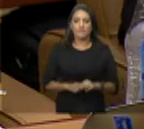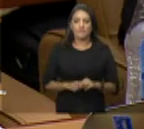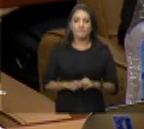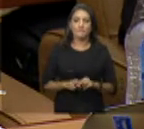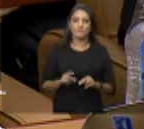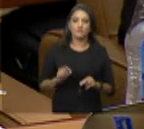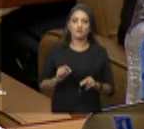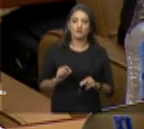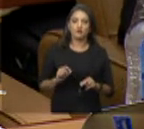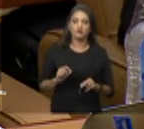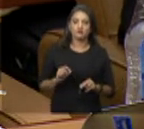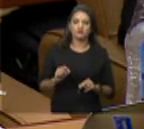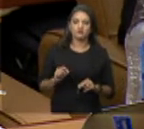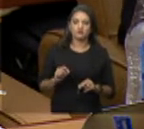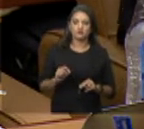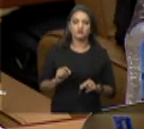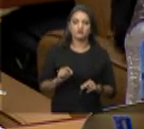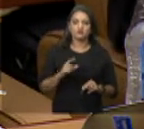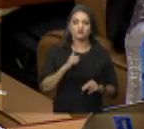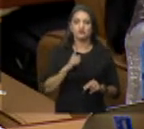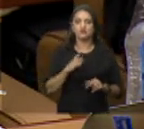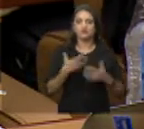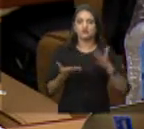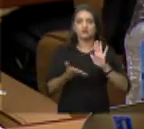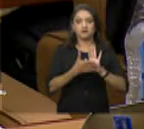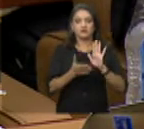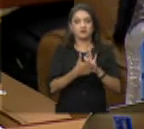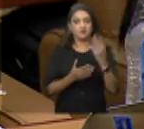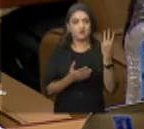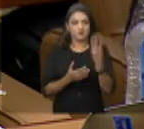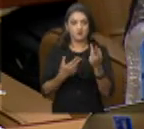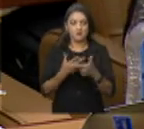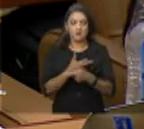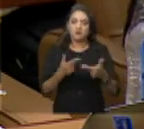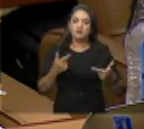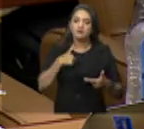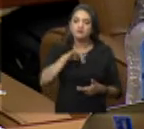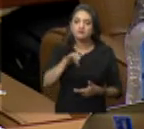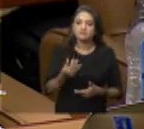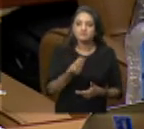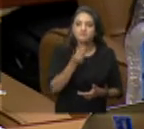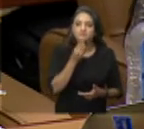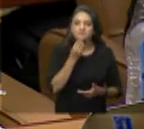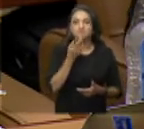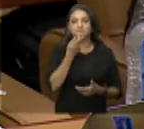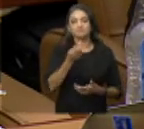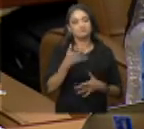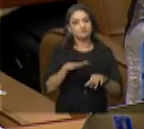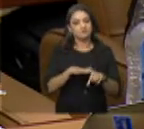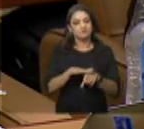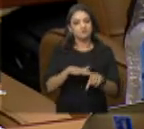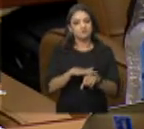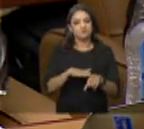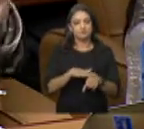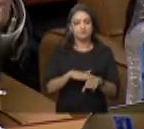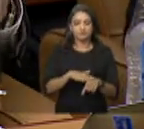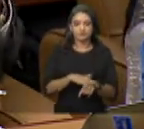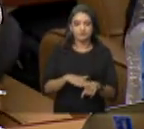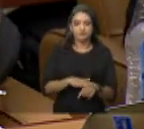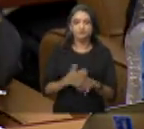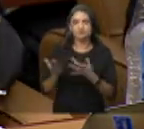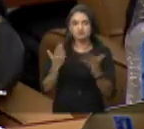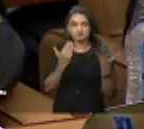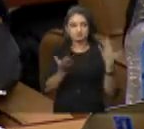propor três conclusões que tive a oportunidade de conversar com os colegas para